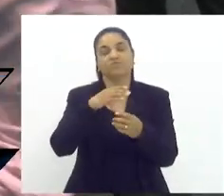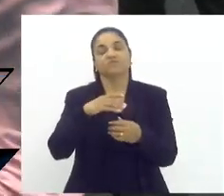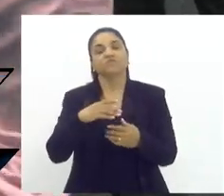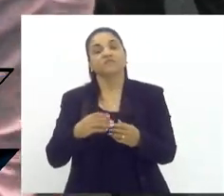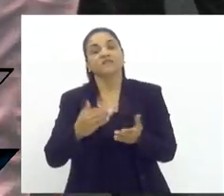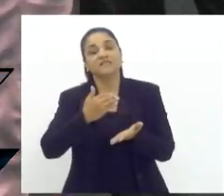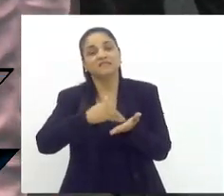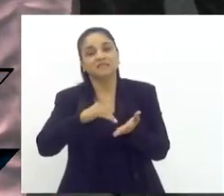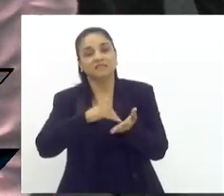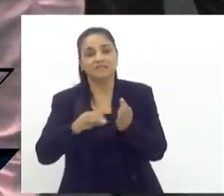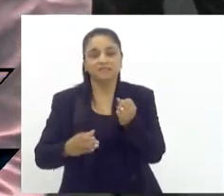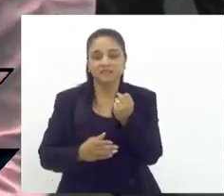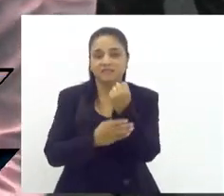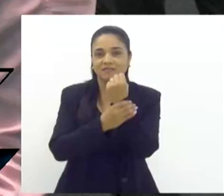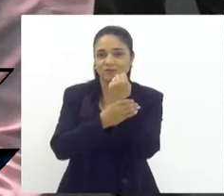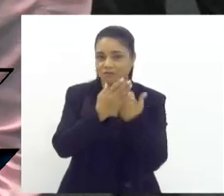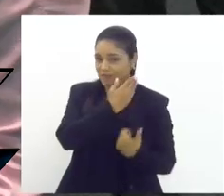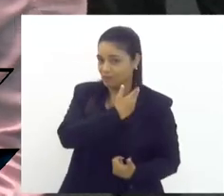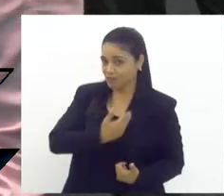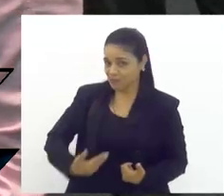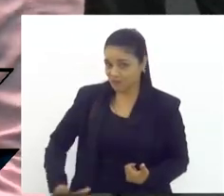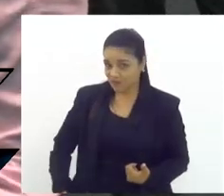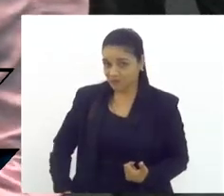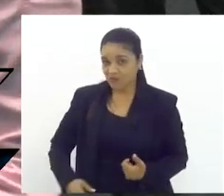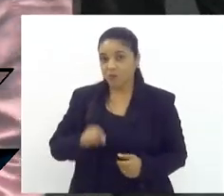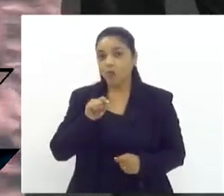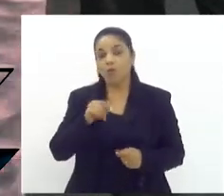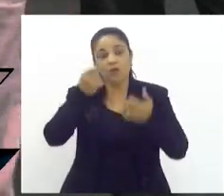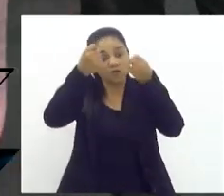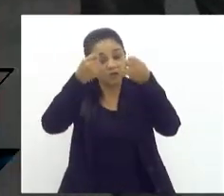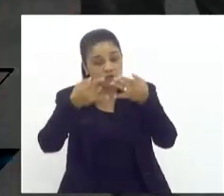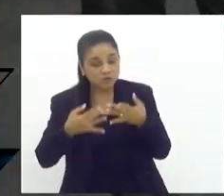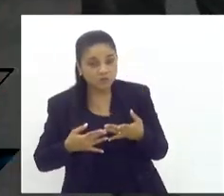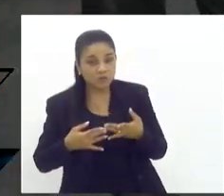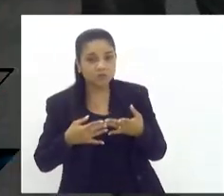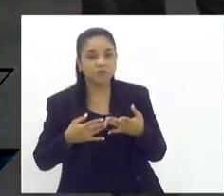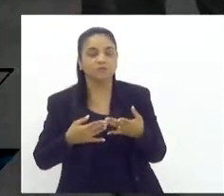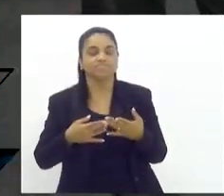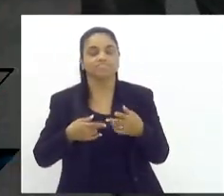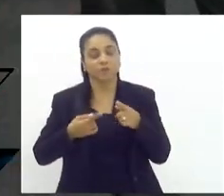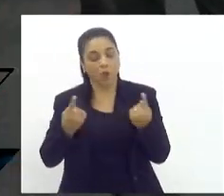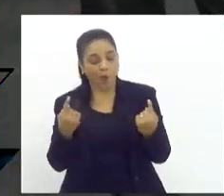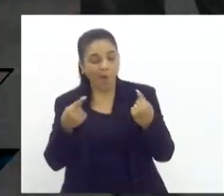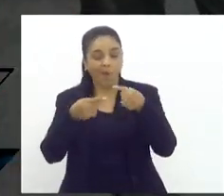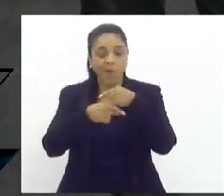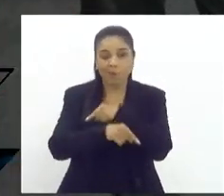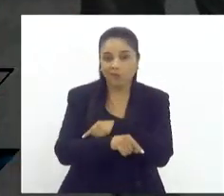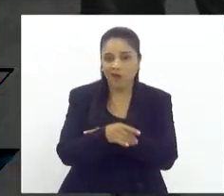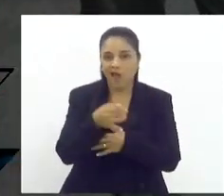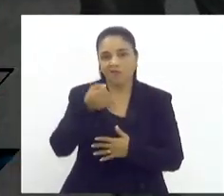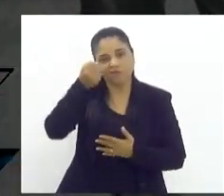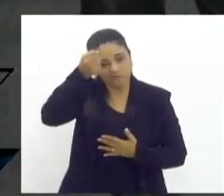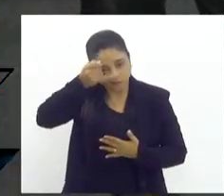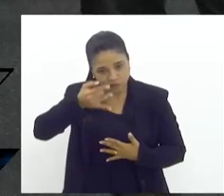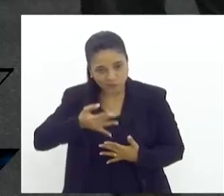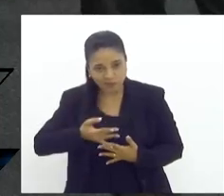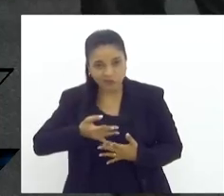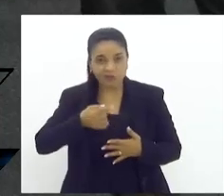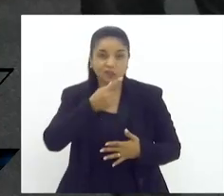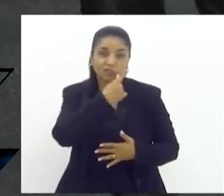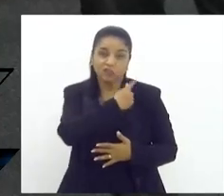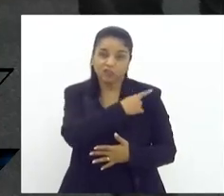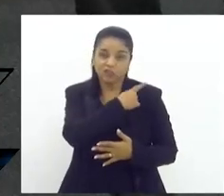porque eu falo isso porque ao contrário do que querem dizer com uma narrativa ou a gestão